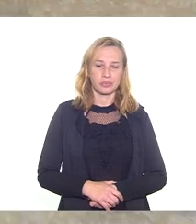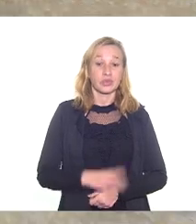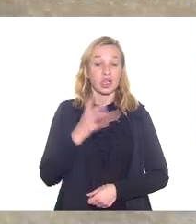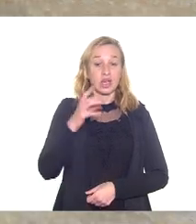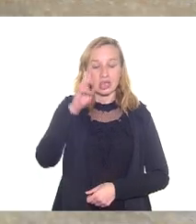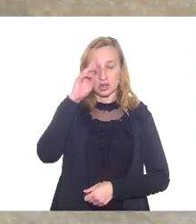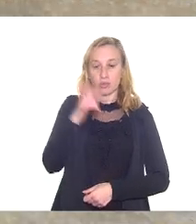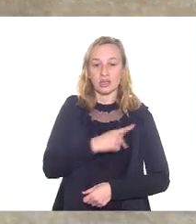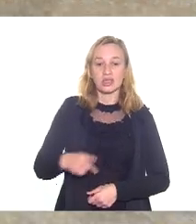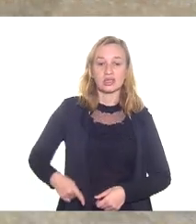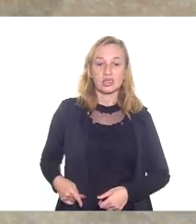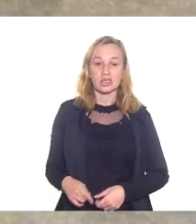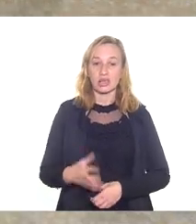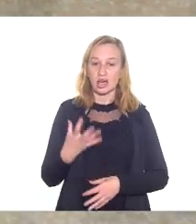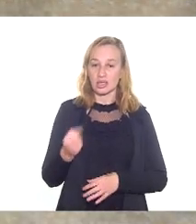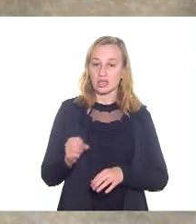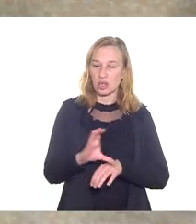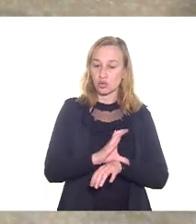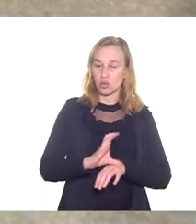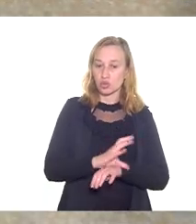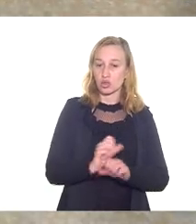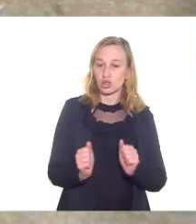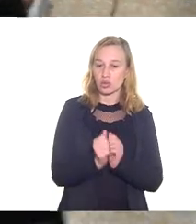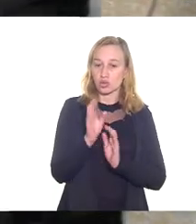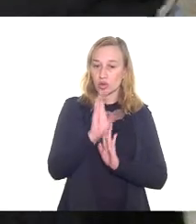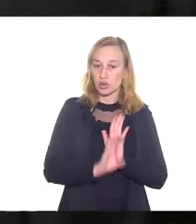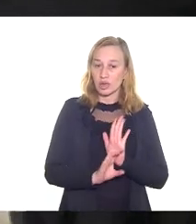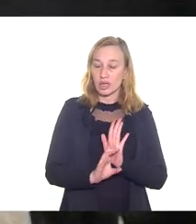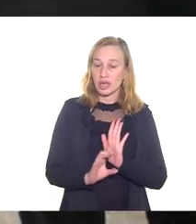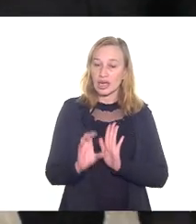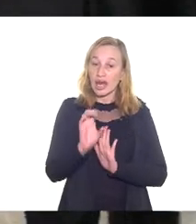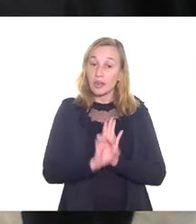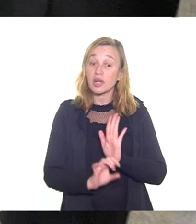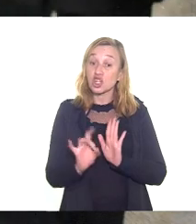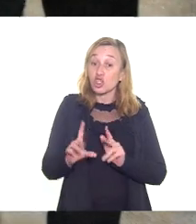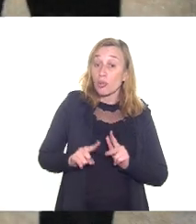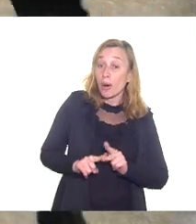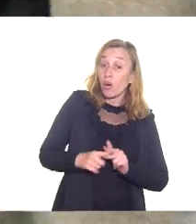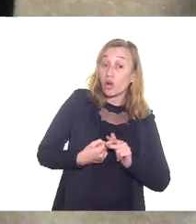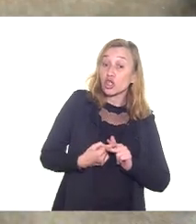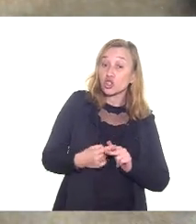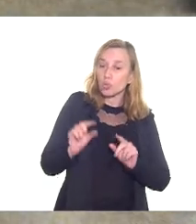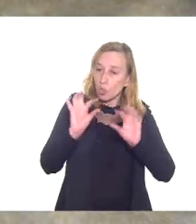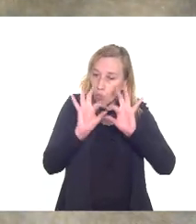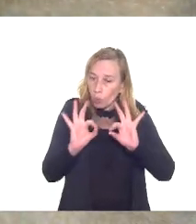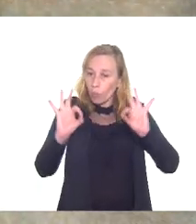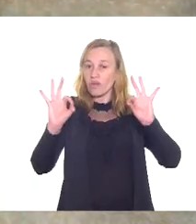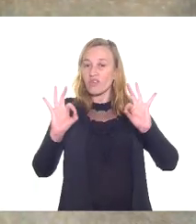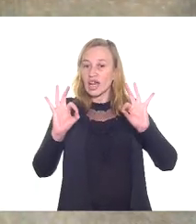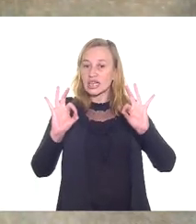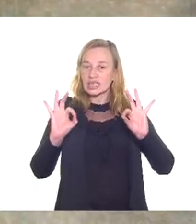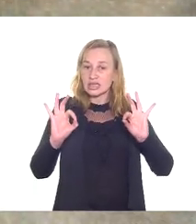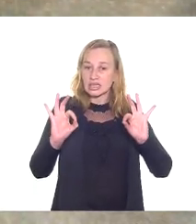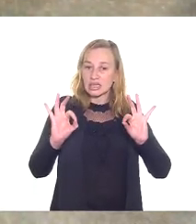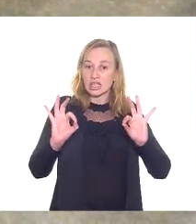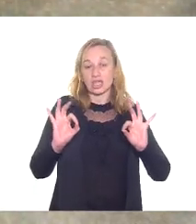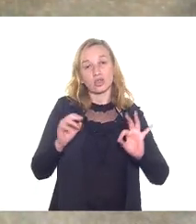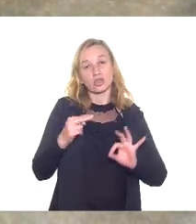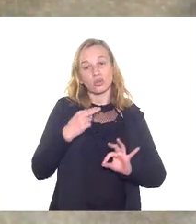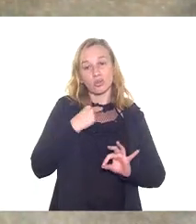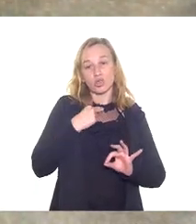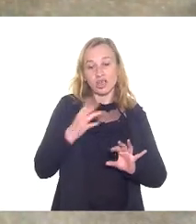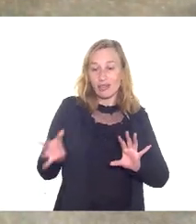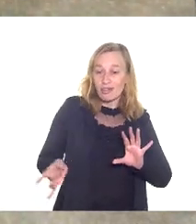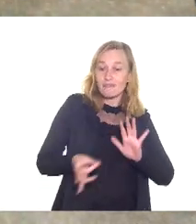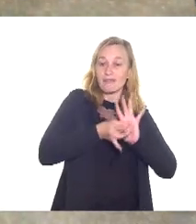Senhor presidente, o parecer é pela constitucionalidade com emenda e a emenda é apenas para corrigir um termo de classe que não deveria estar no texto,